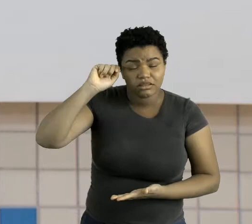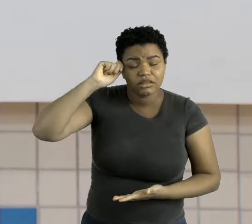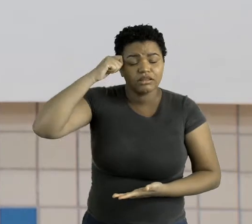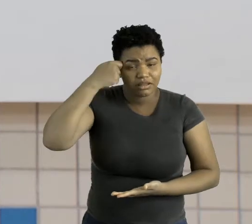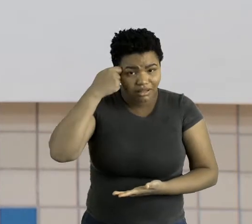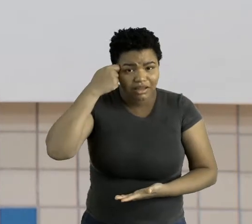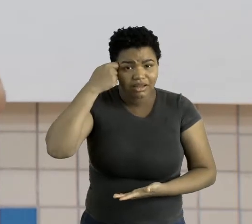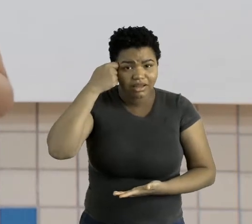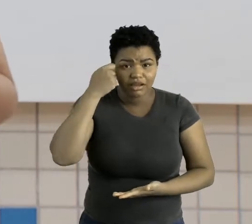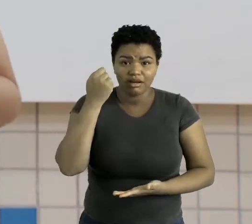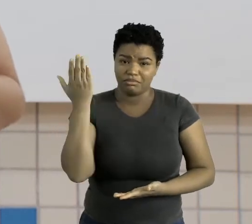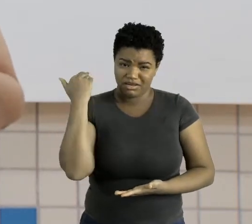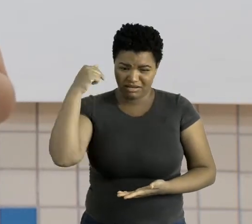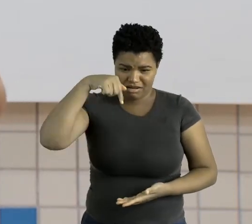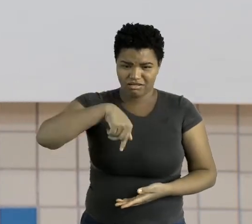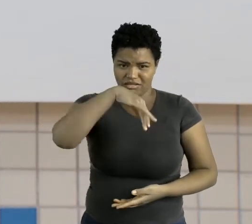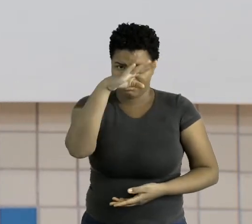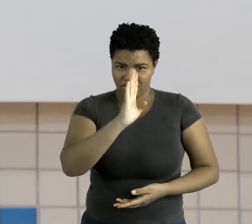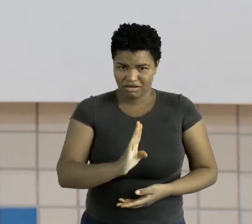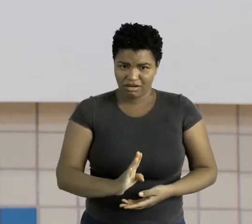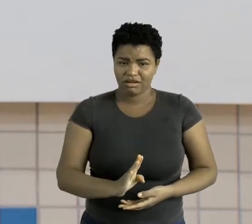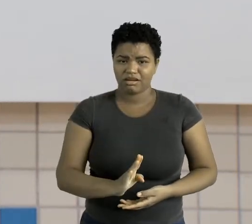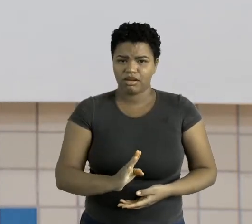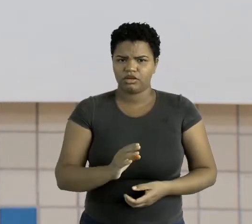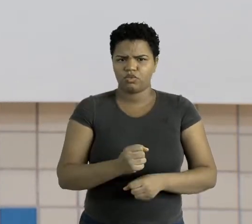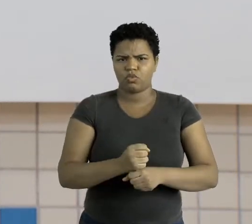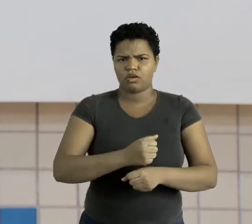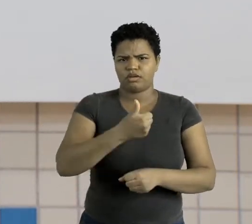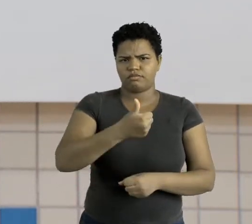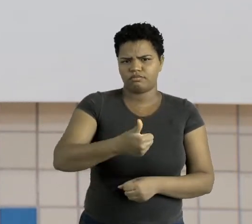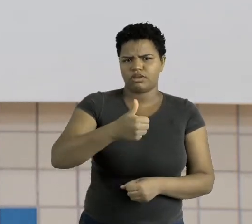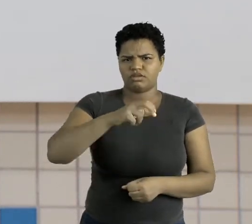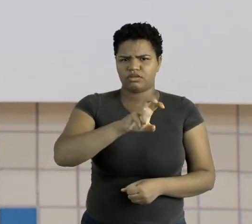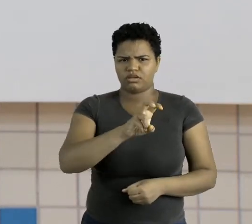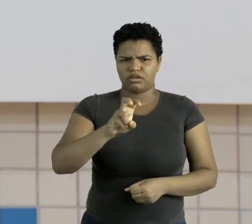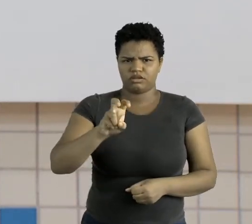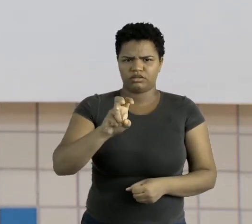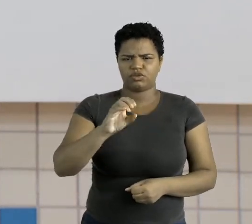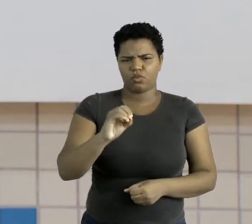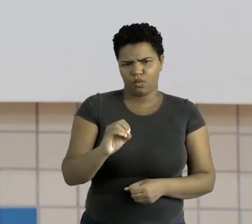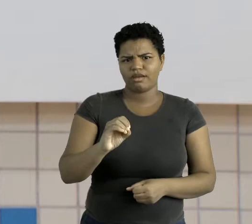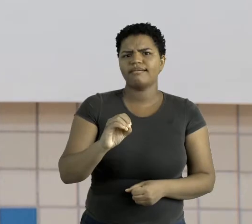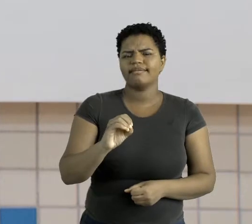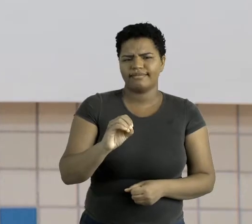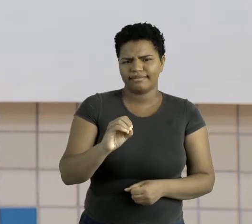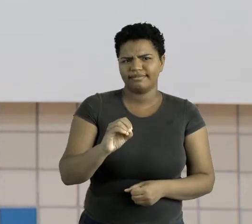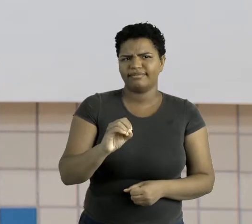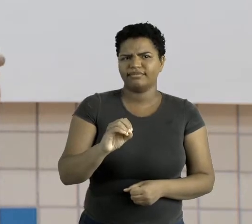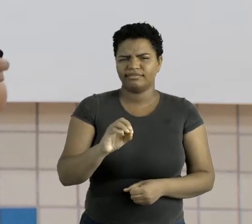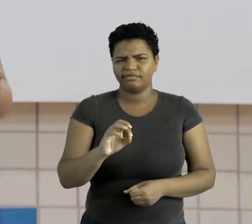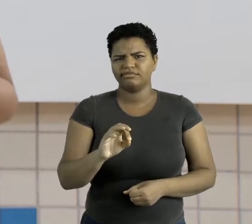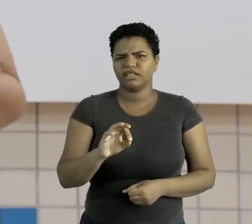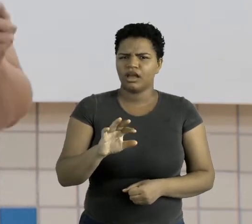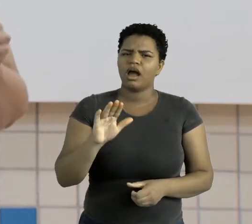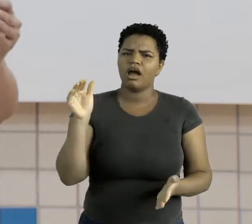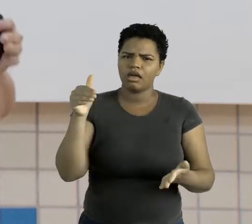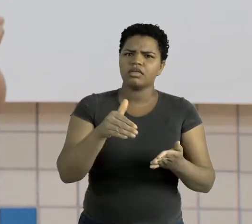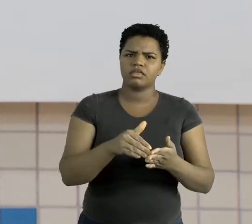no Brasil, quando foi descoberto, 1550, até quando os escravos foram